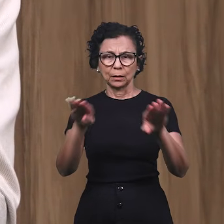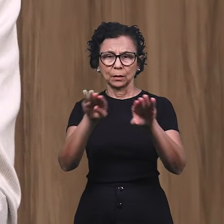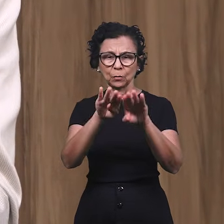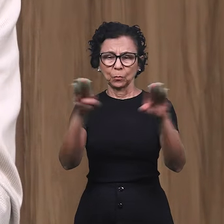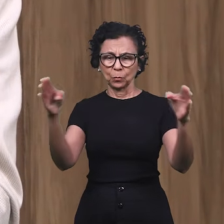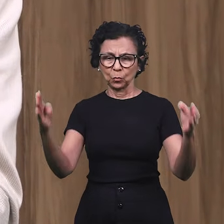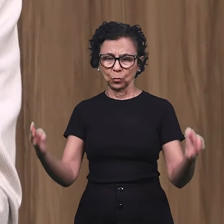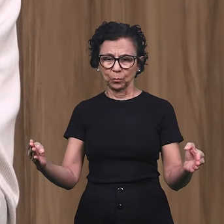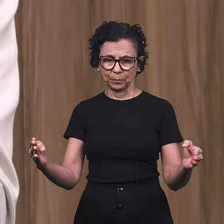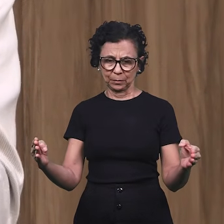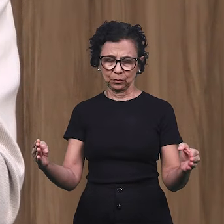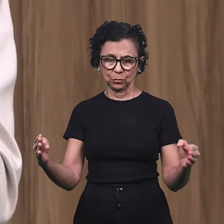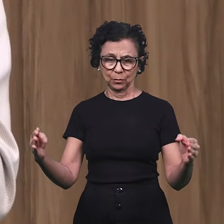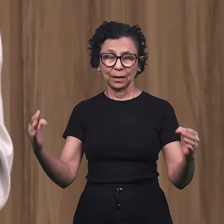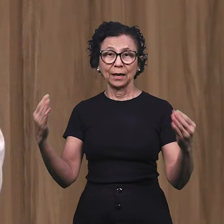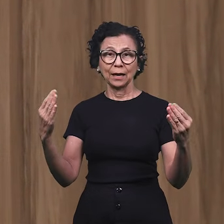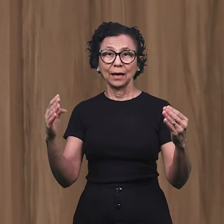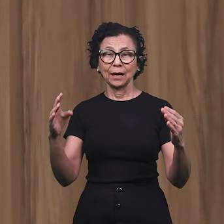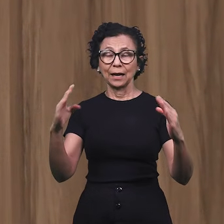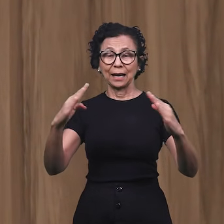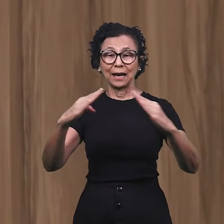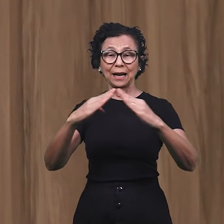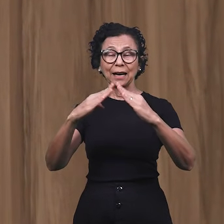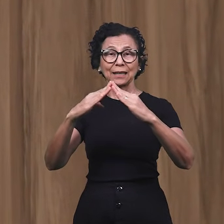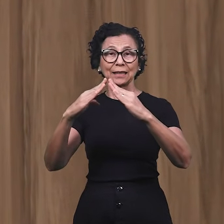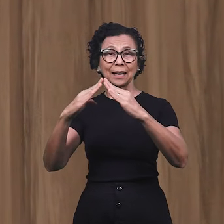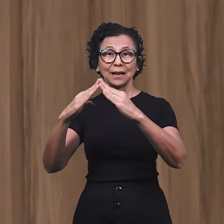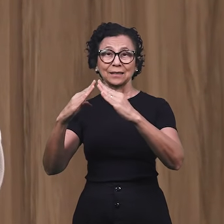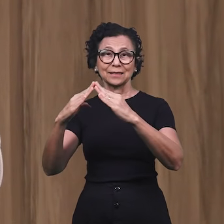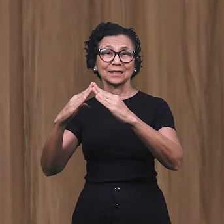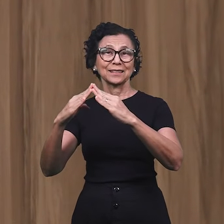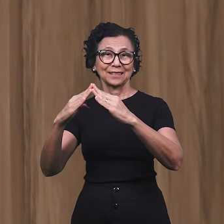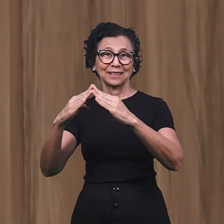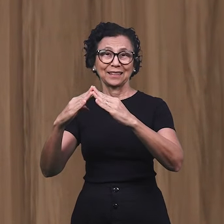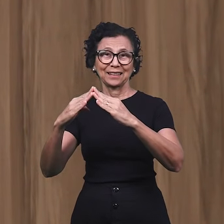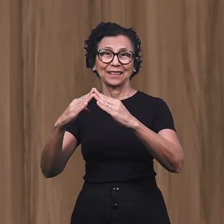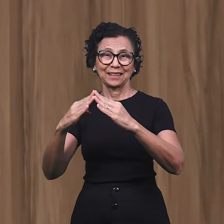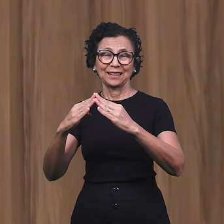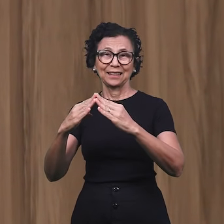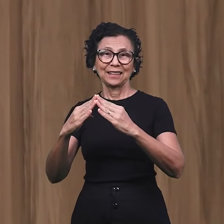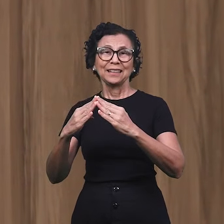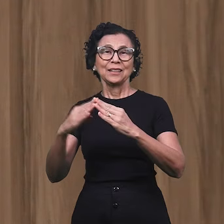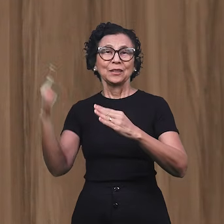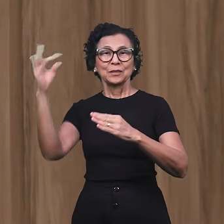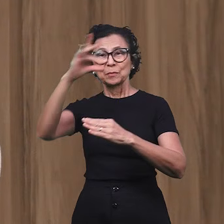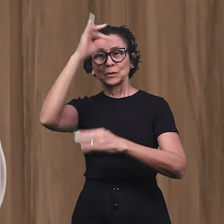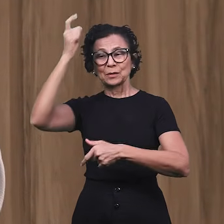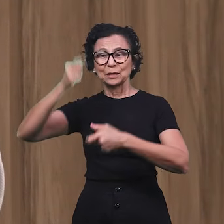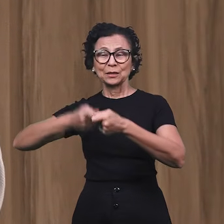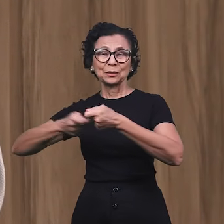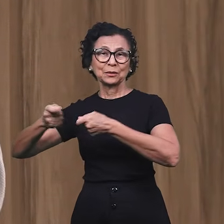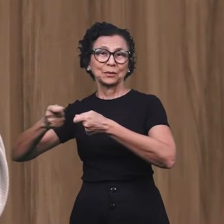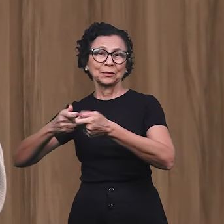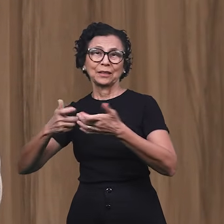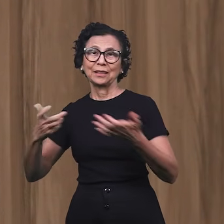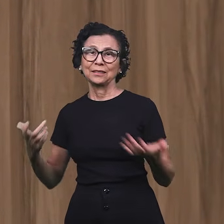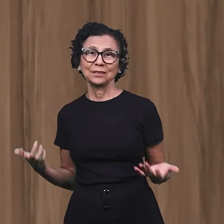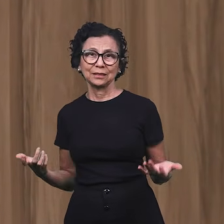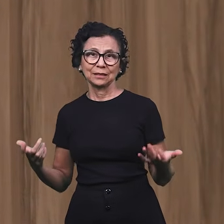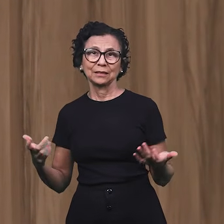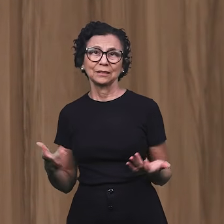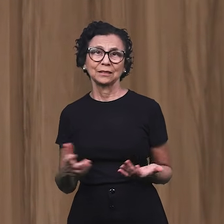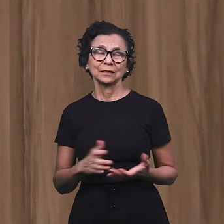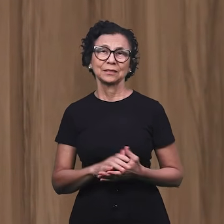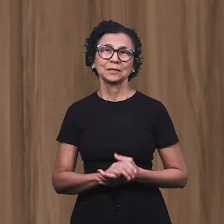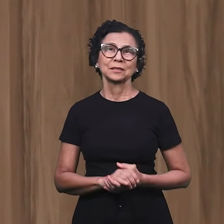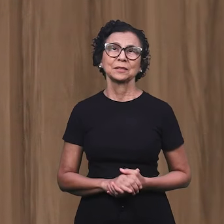em si, não era o púlpito, é a casa sendo a extensão da igreja, o governo do Espírito estando lá. O púlpito não pode ficar de